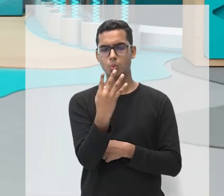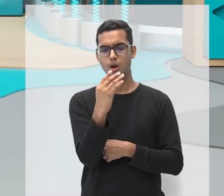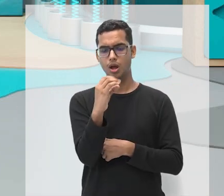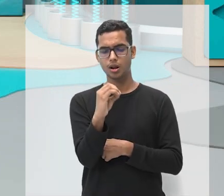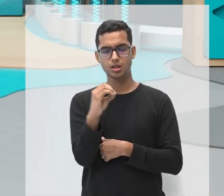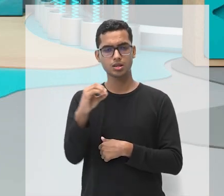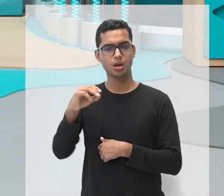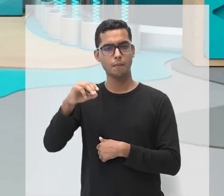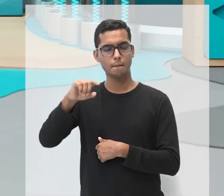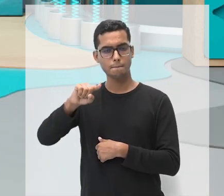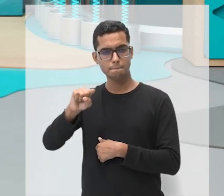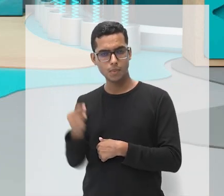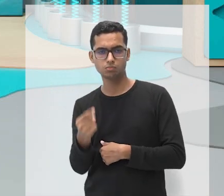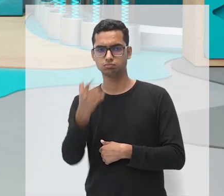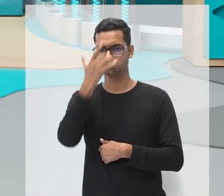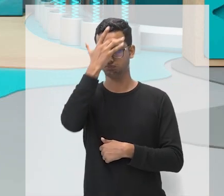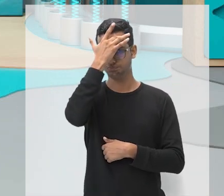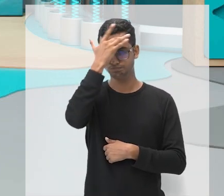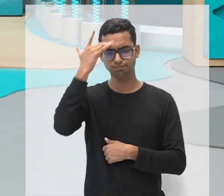né?